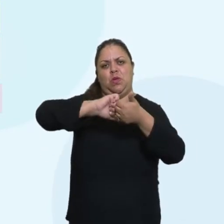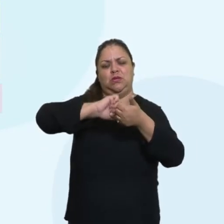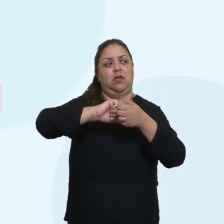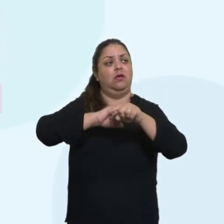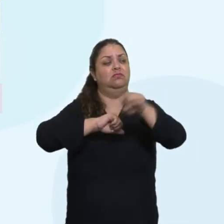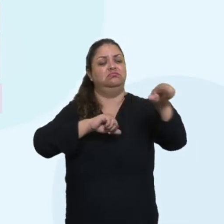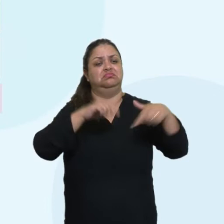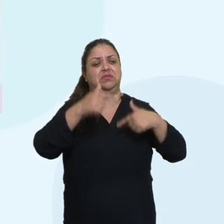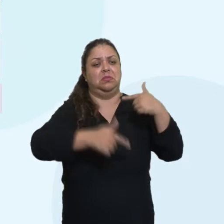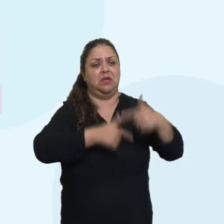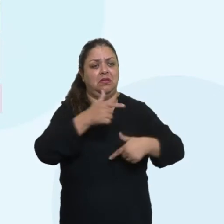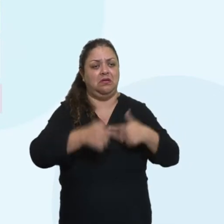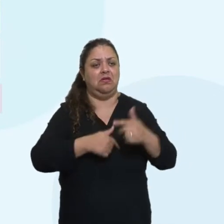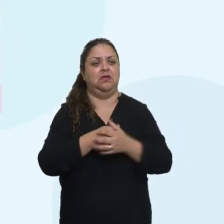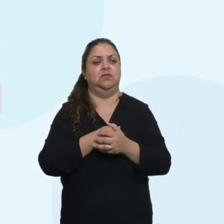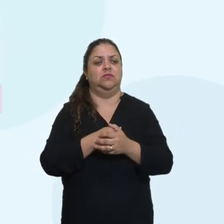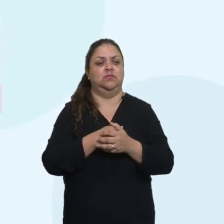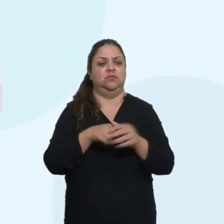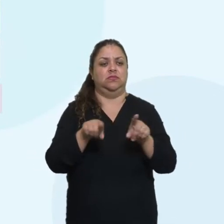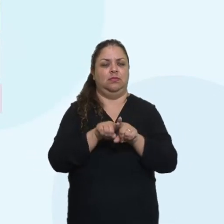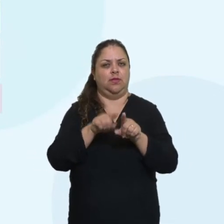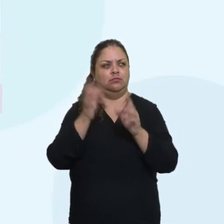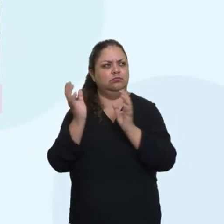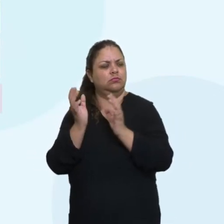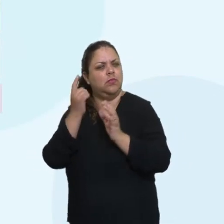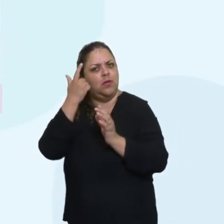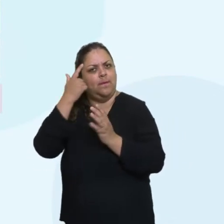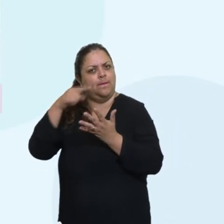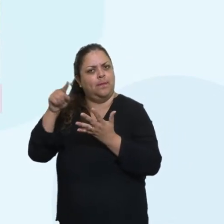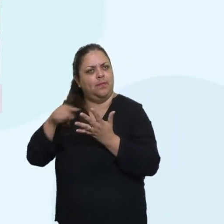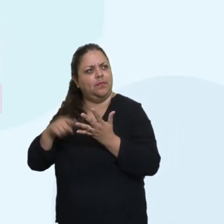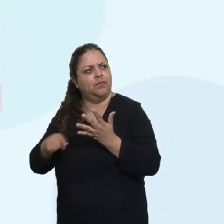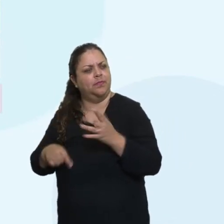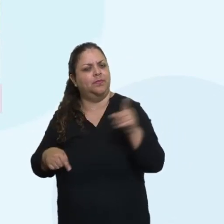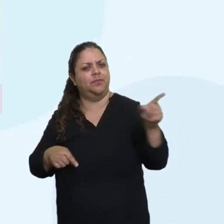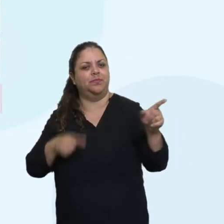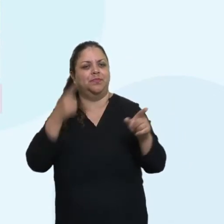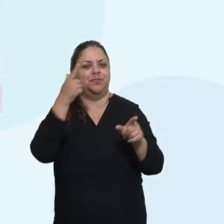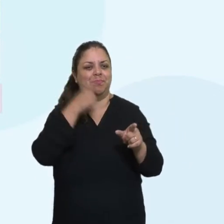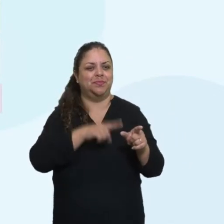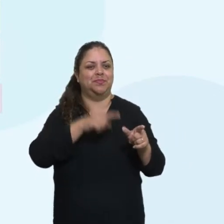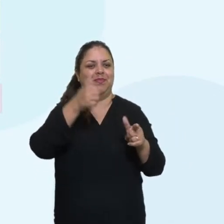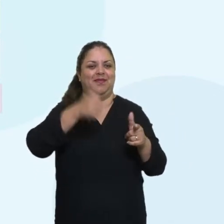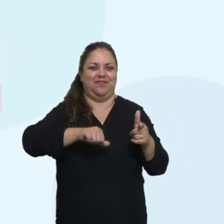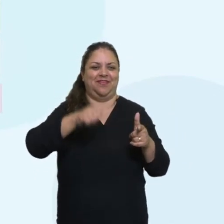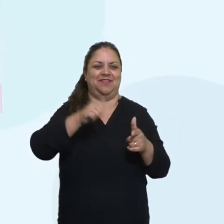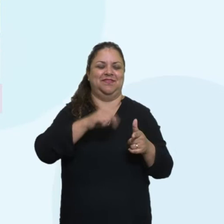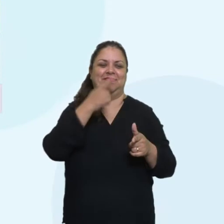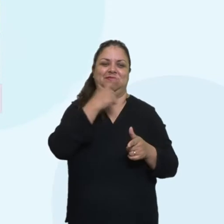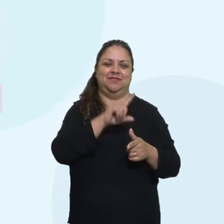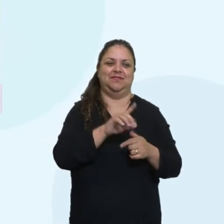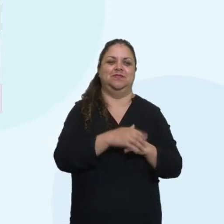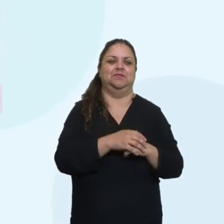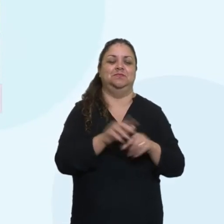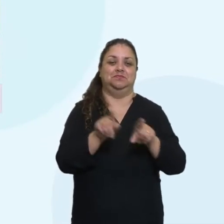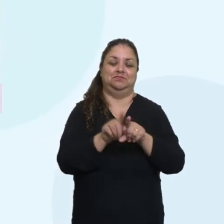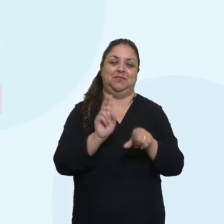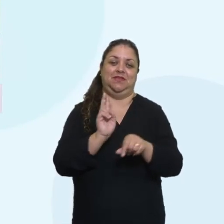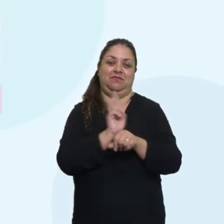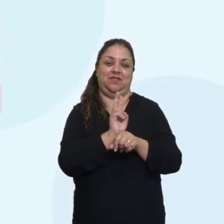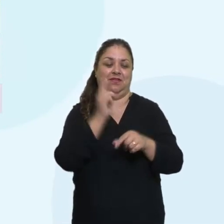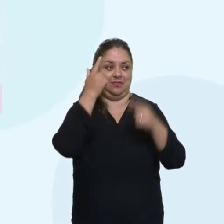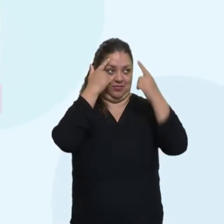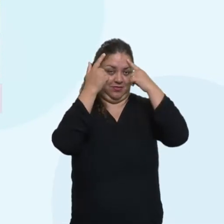trabalho com base em conjunto e critérios na por meio da verificação e critica defender ideias e conceitos